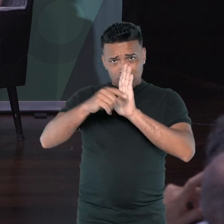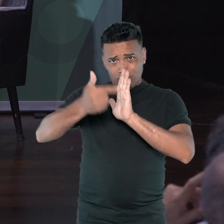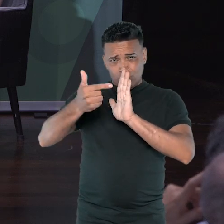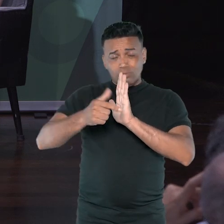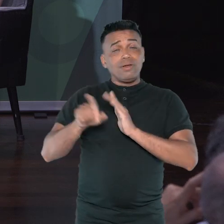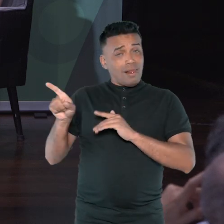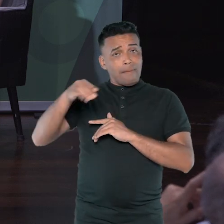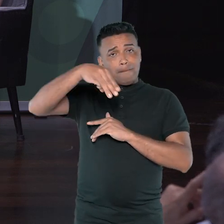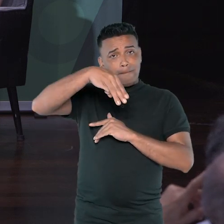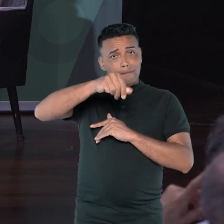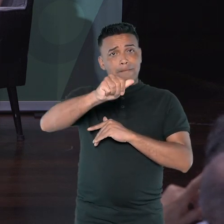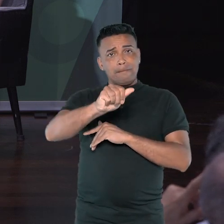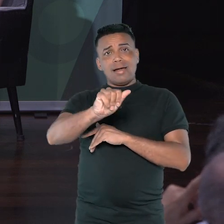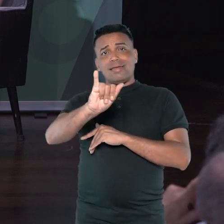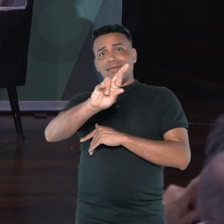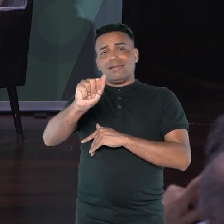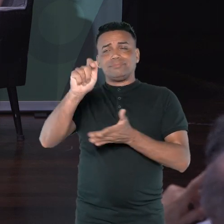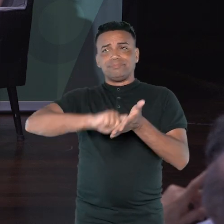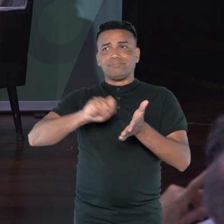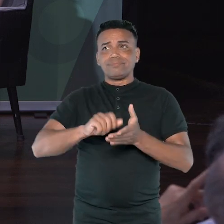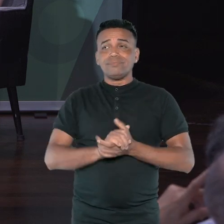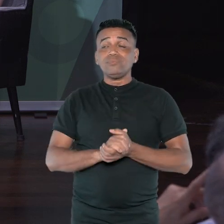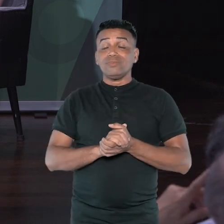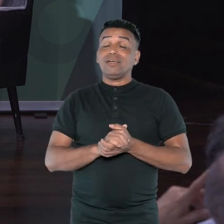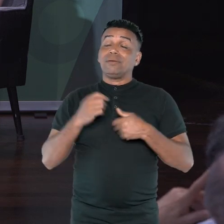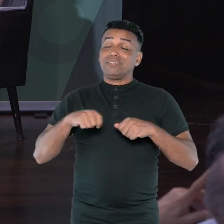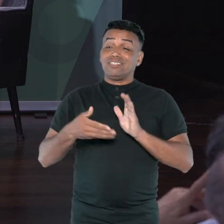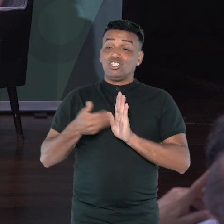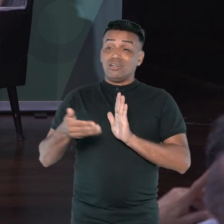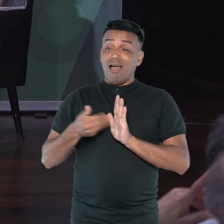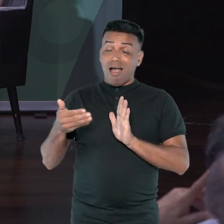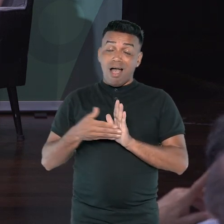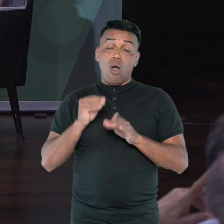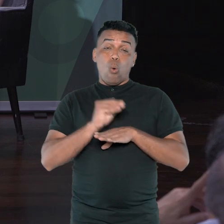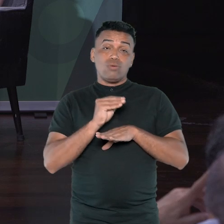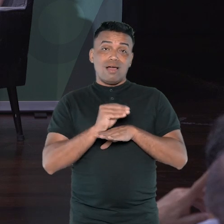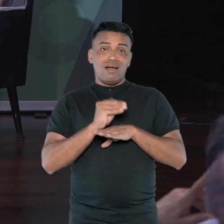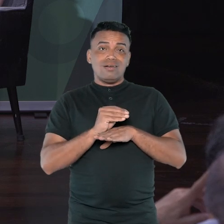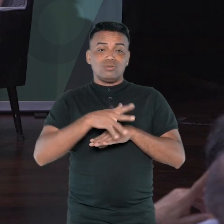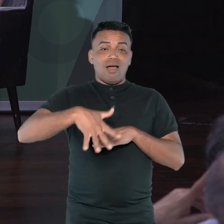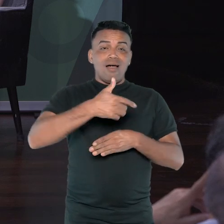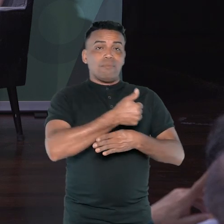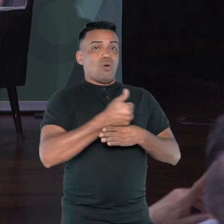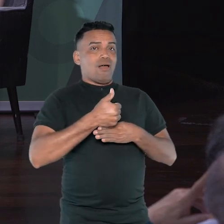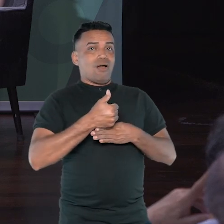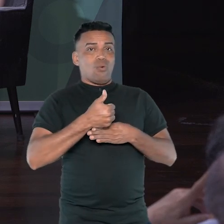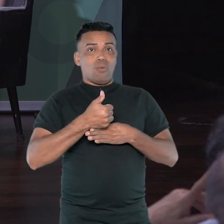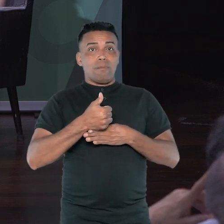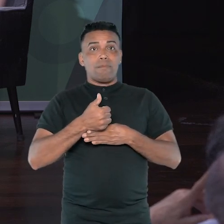Maíra escreve: é preciso retirar o cuidado das imposições morais para conseguirmos enxergar sua dimensão